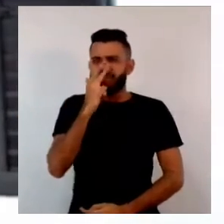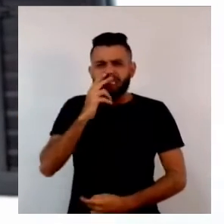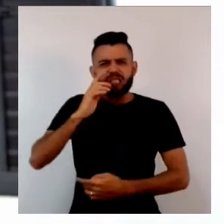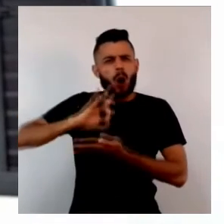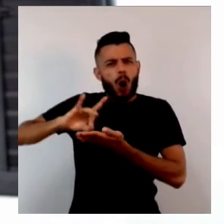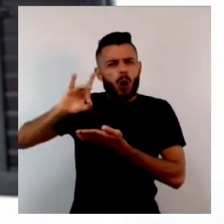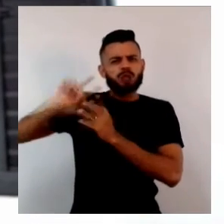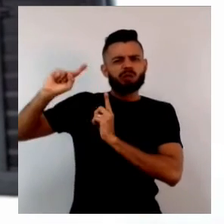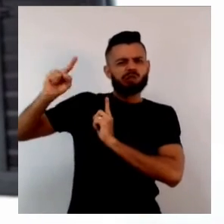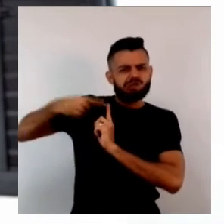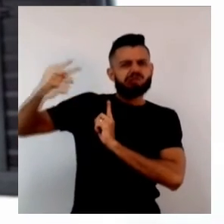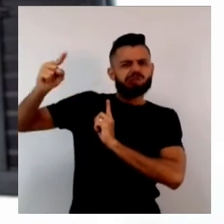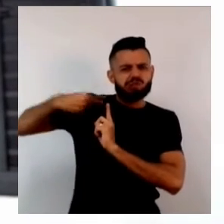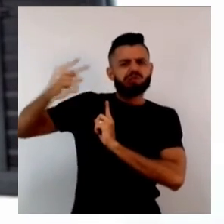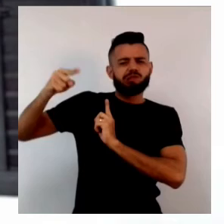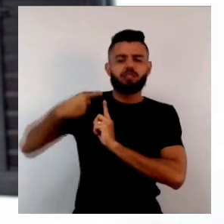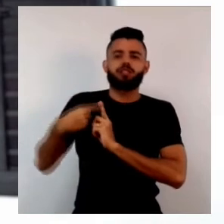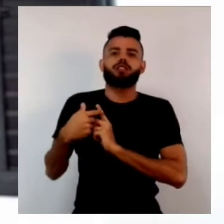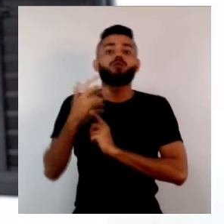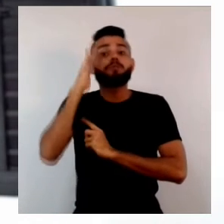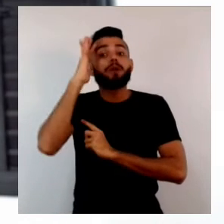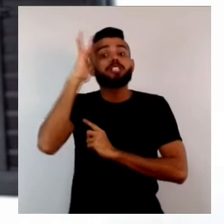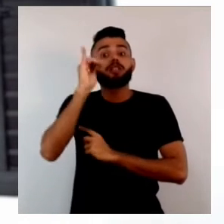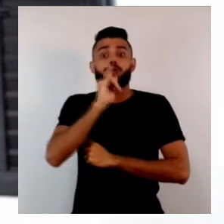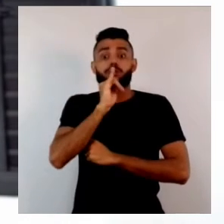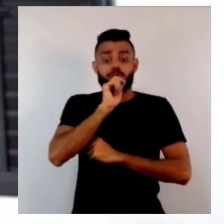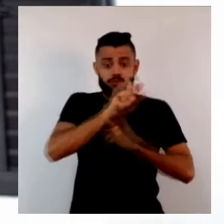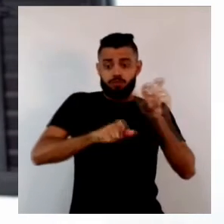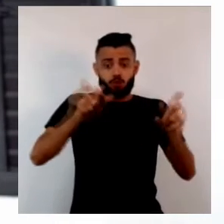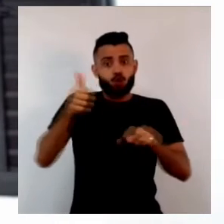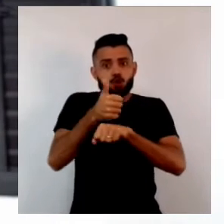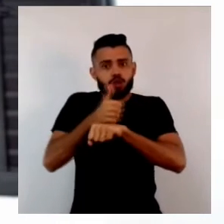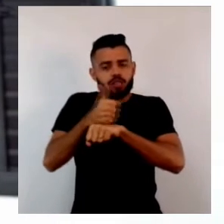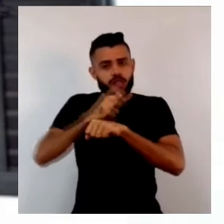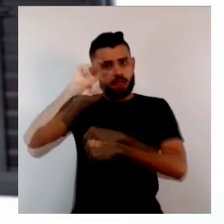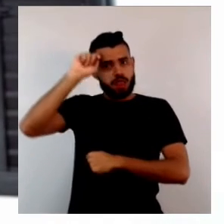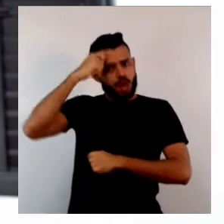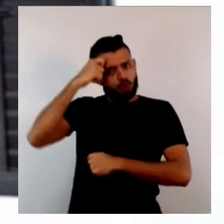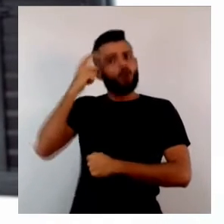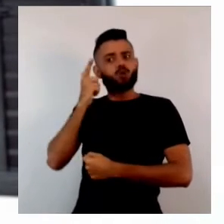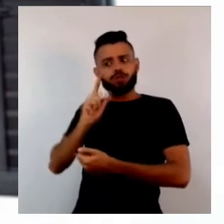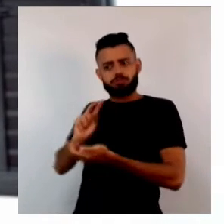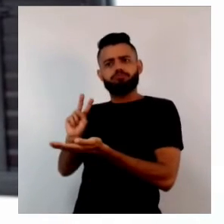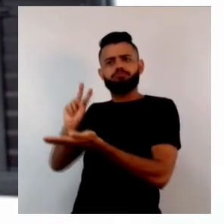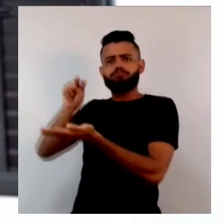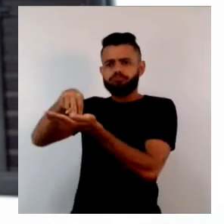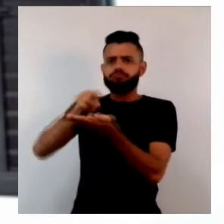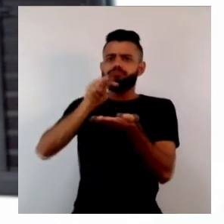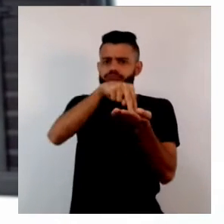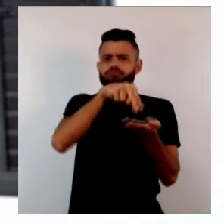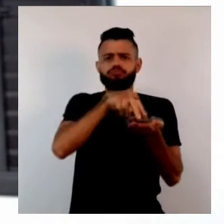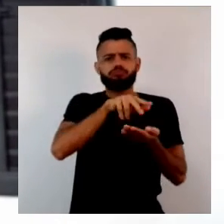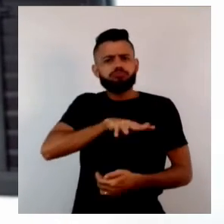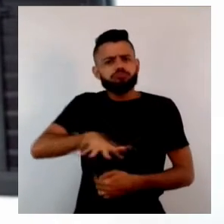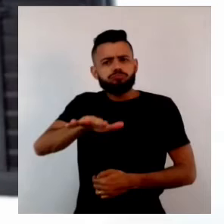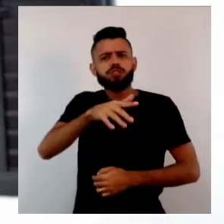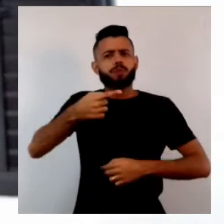essas jornalistas e esses jornalistas negros ocuparem o lugar que eles têm que ocupar dentro de um debate político e editorial no